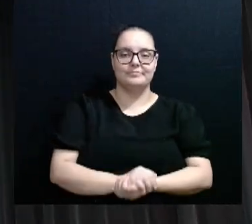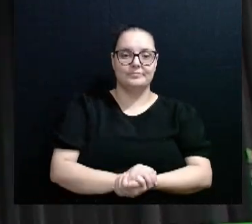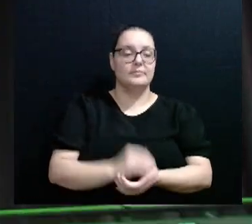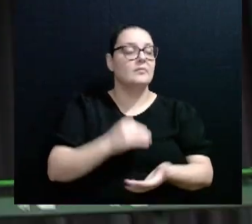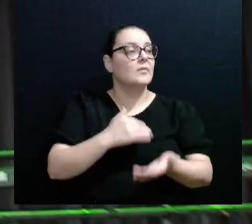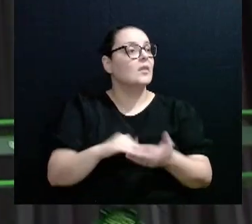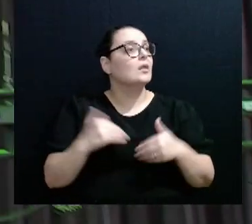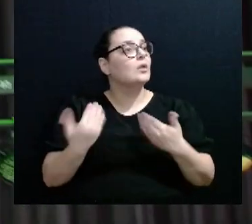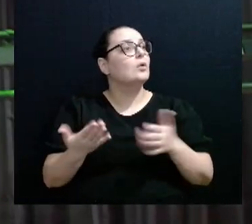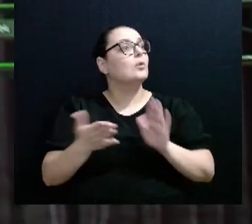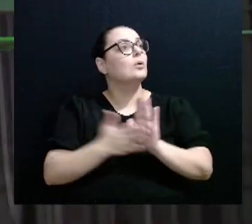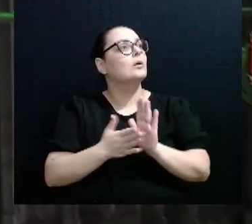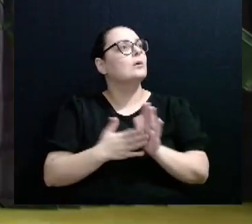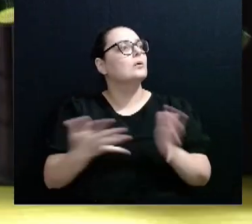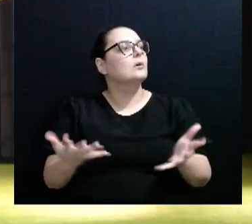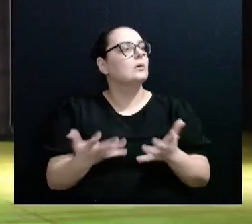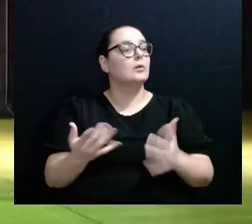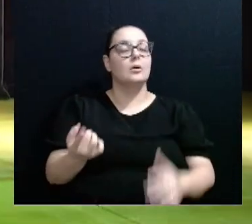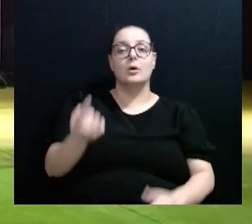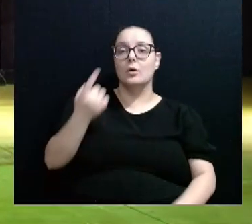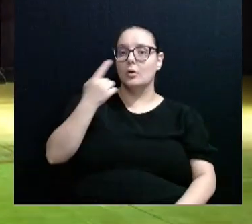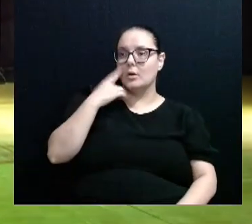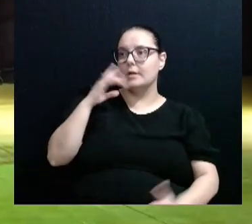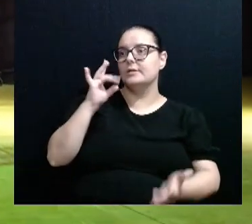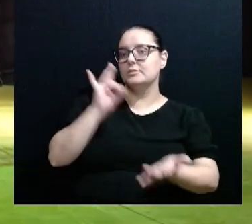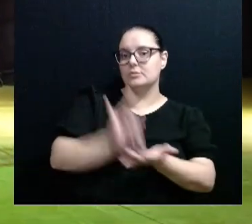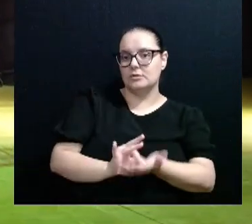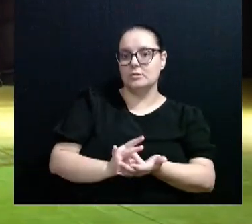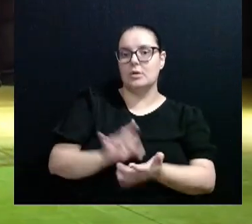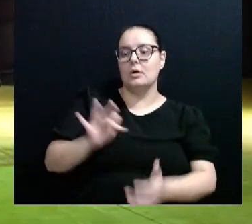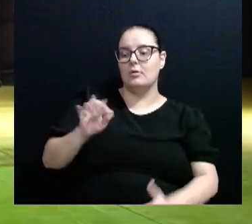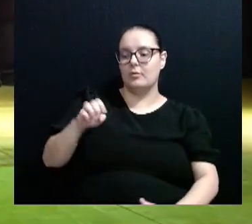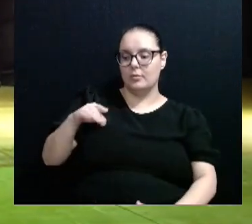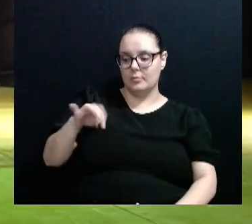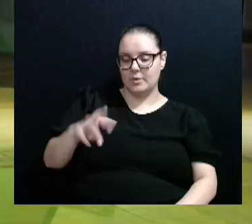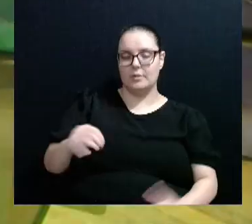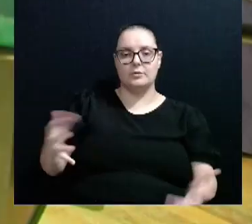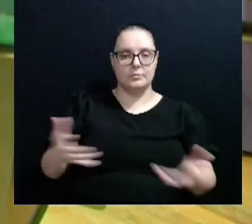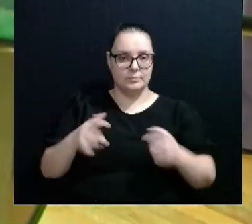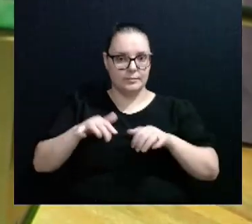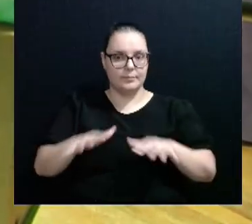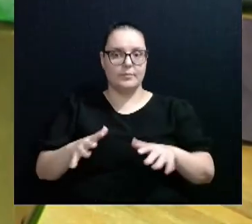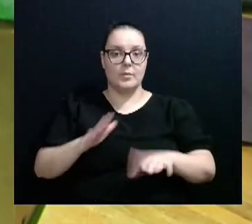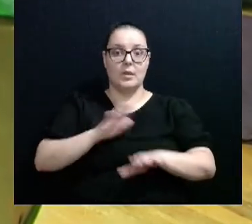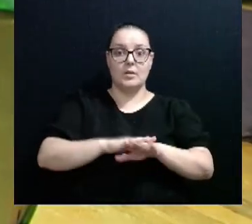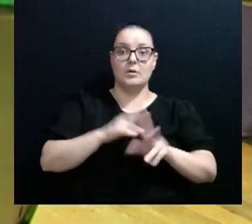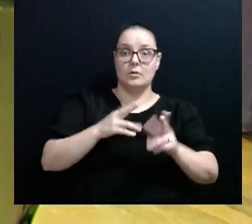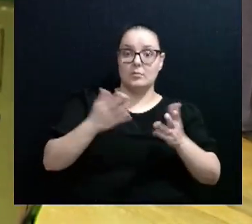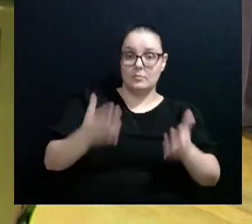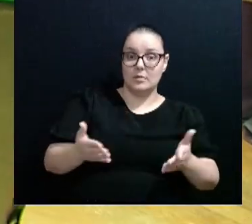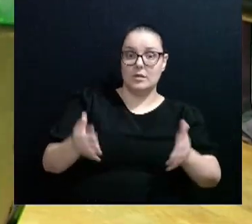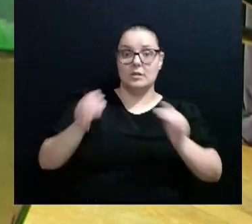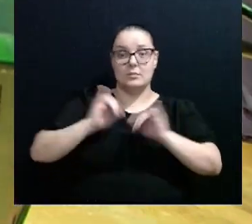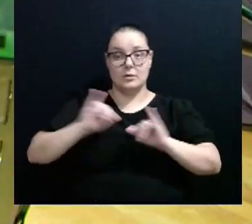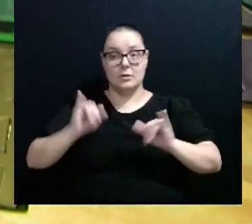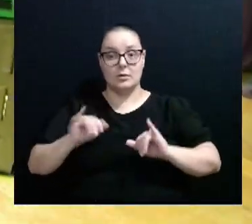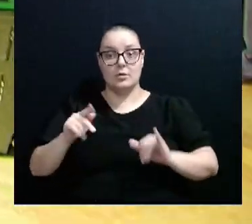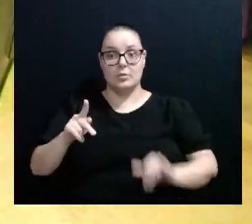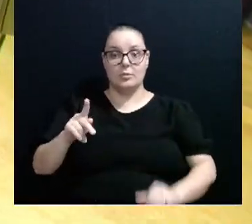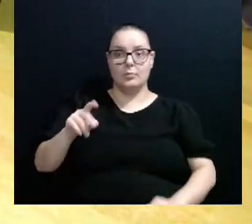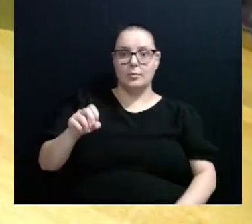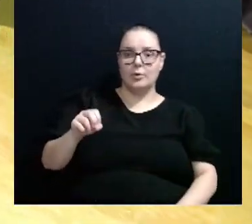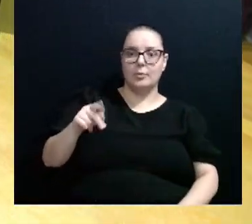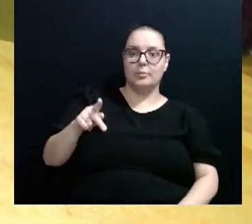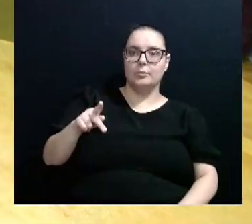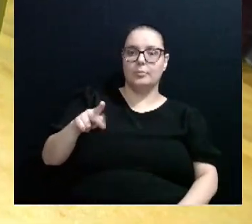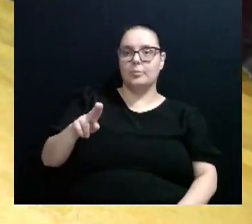iniciativa? Olha, de fato é um fomento, Quando a gente faz atividades como essa, como a campanha de popularização, é a gente trazer